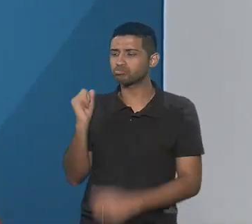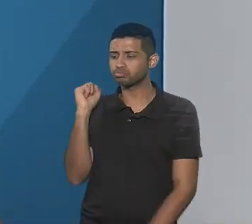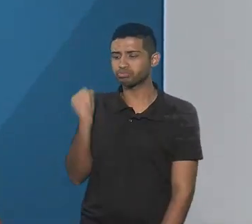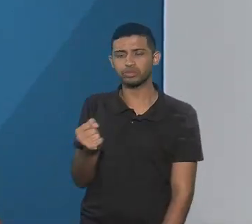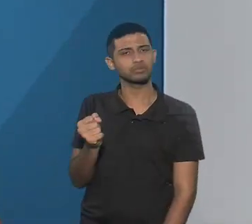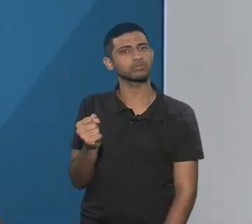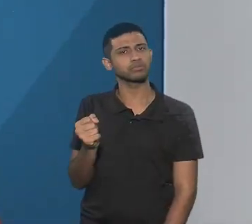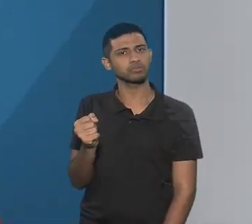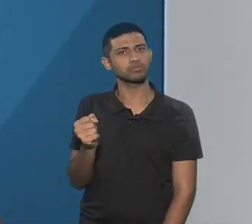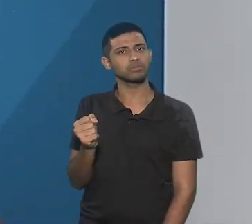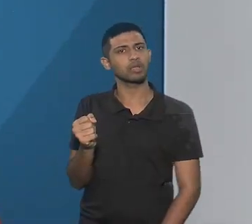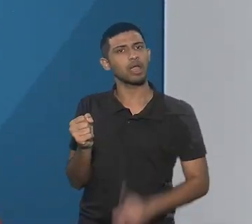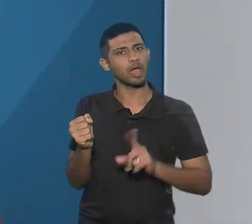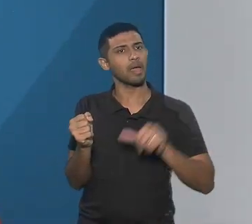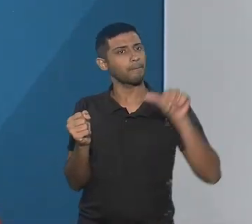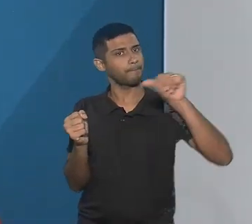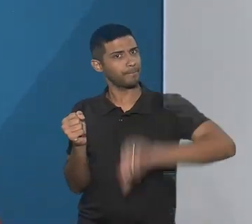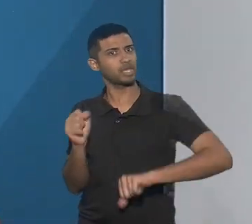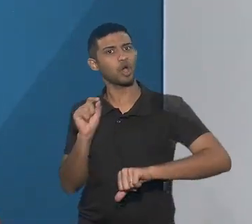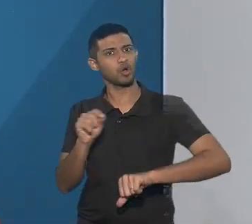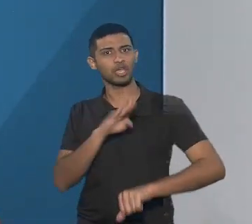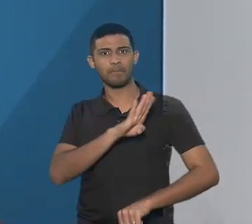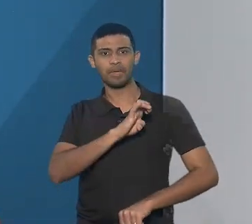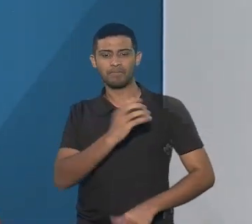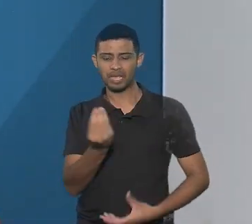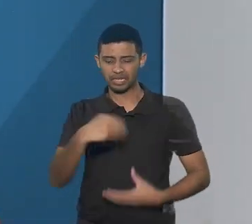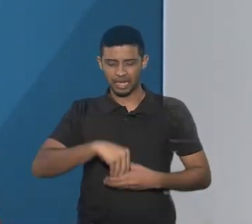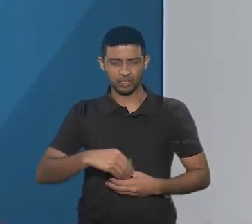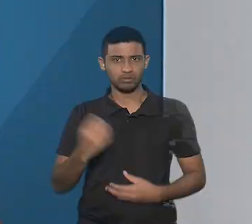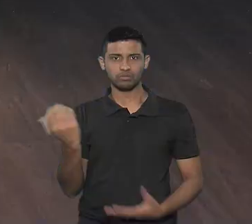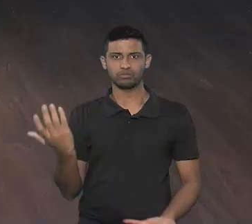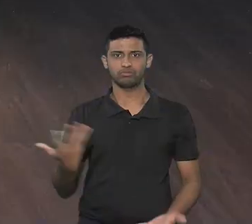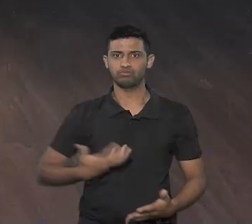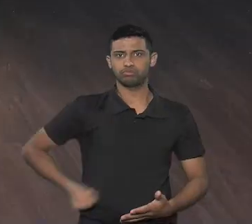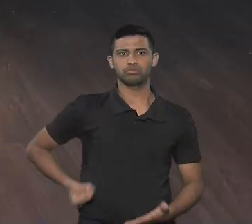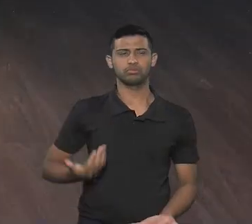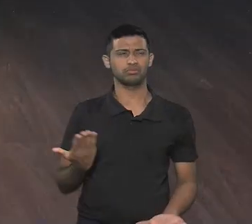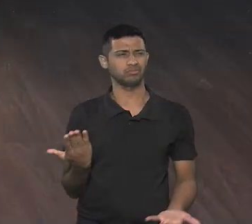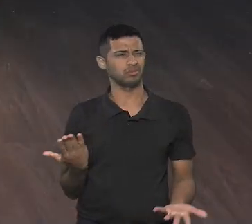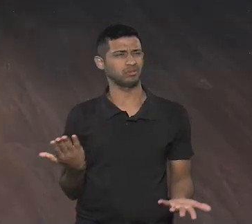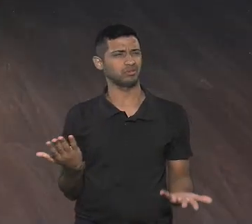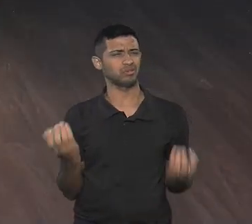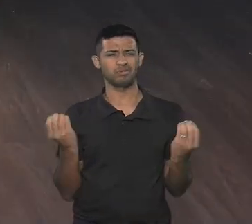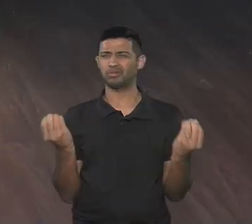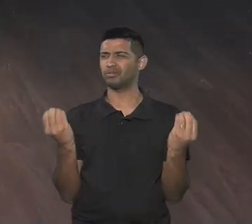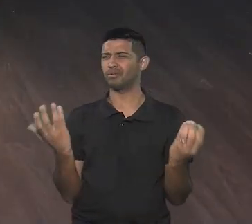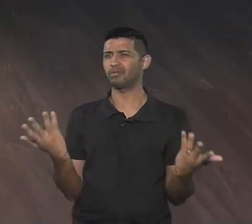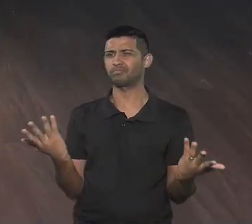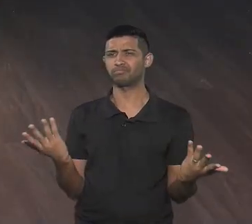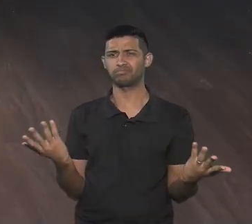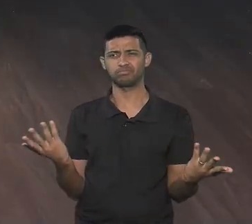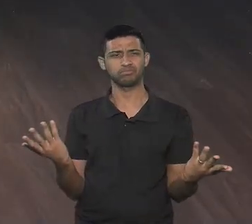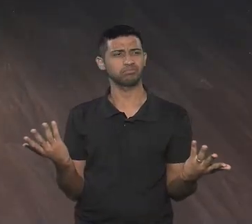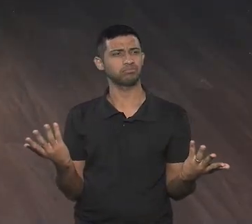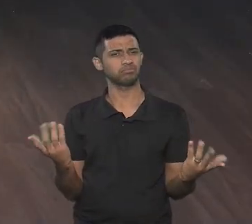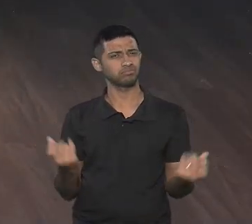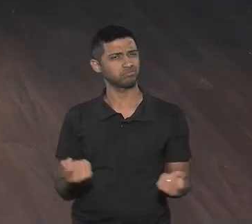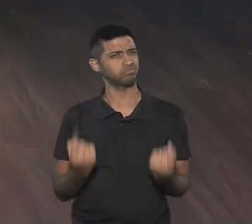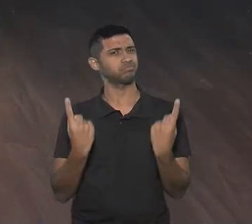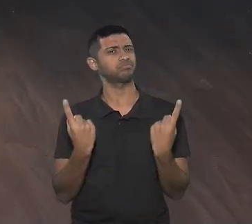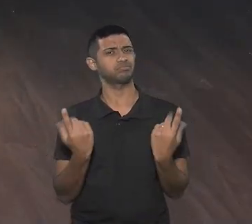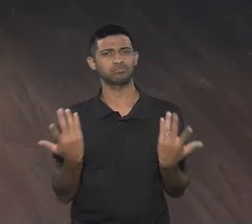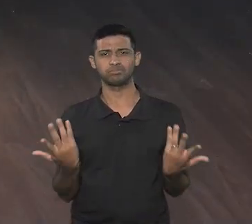tartaruga é muito pior do que matar uma criança no ventre. Que sociedade nós estamos